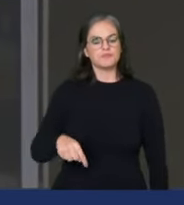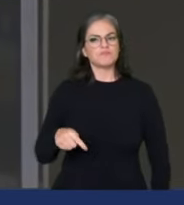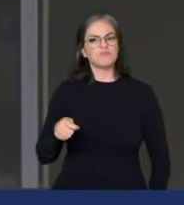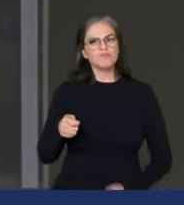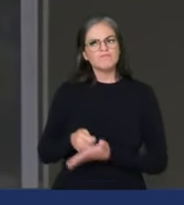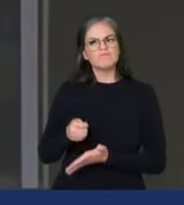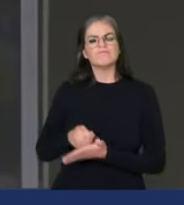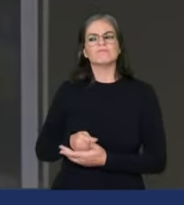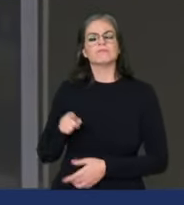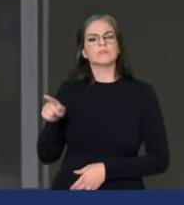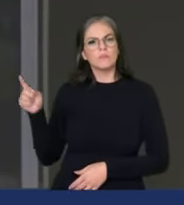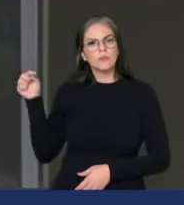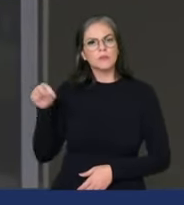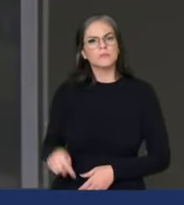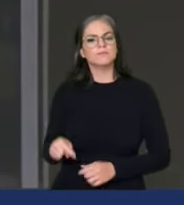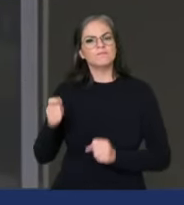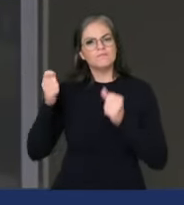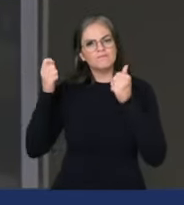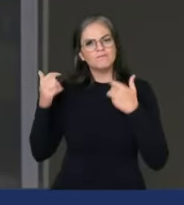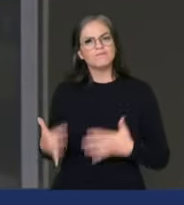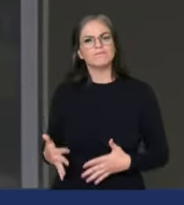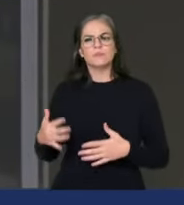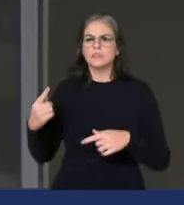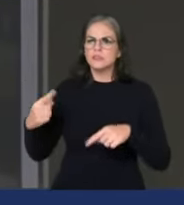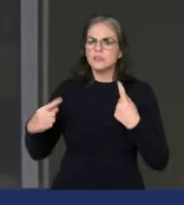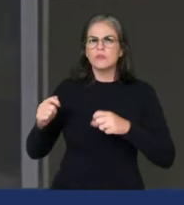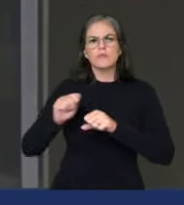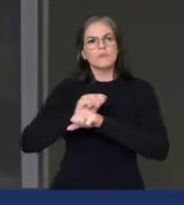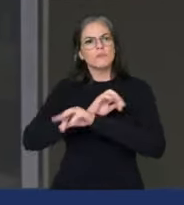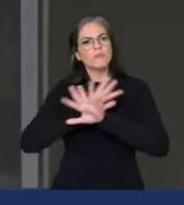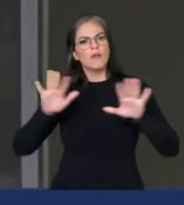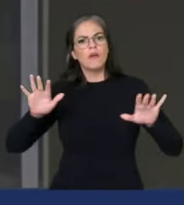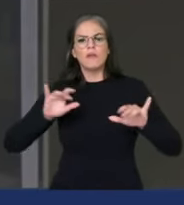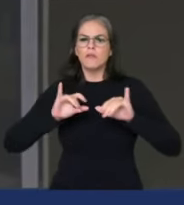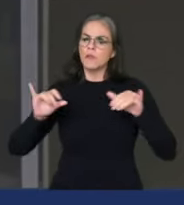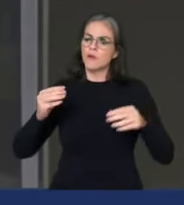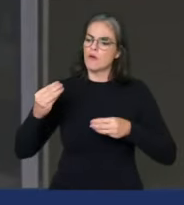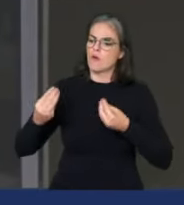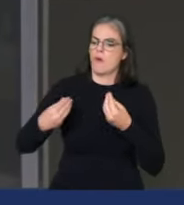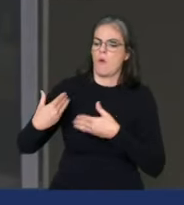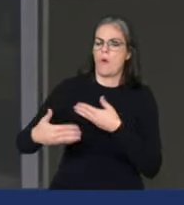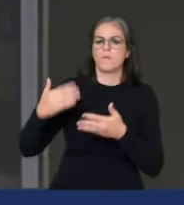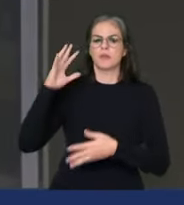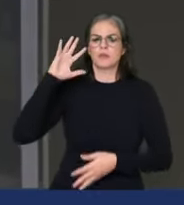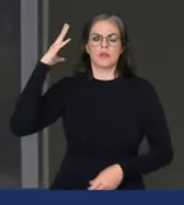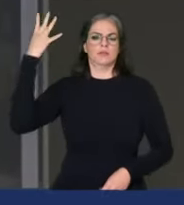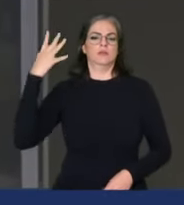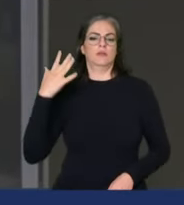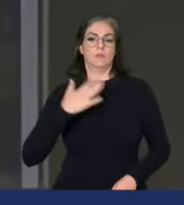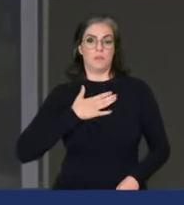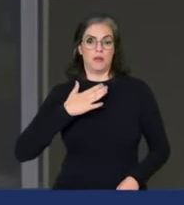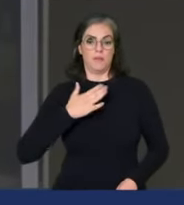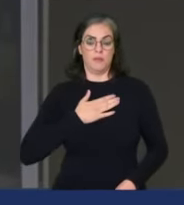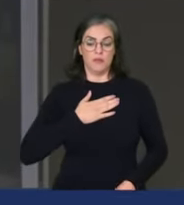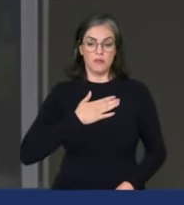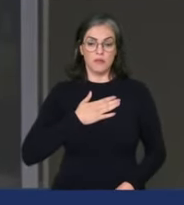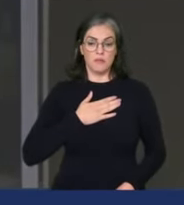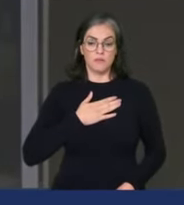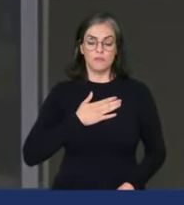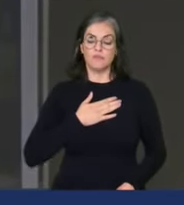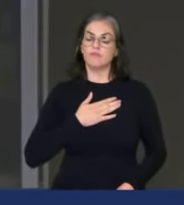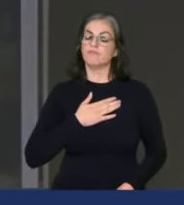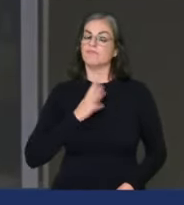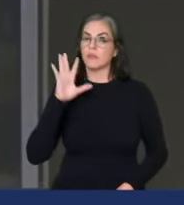dar alento e transparência a essas decisões que, na minha opinião, são totalmente erradas,